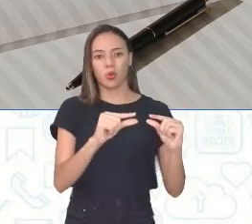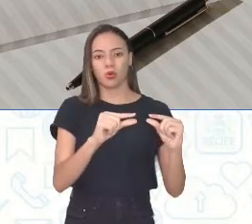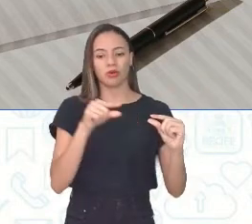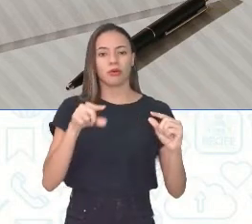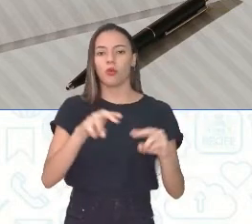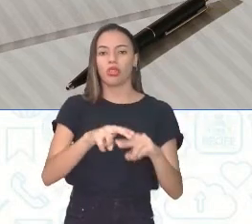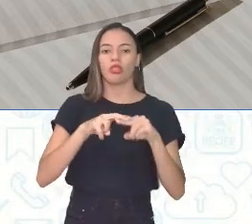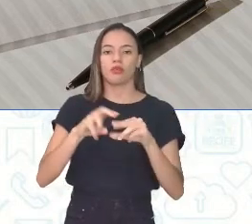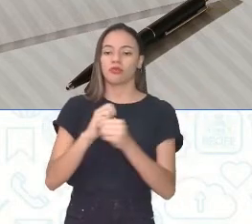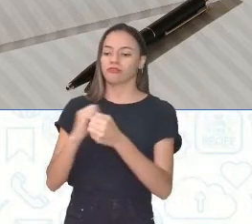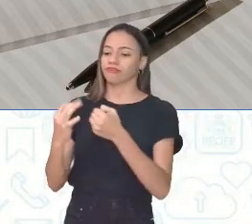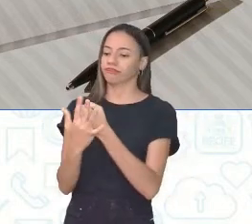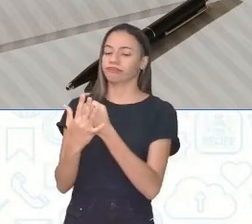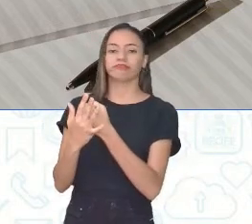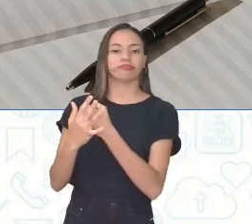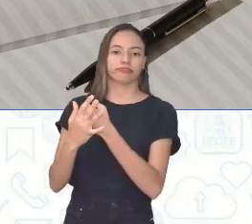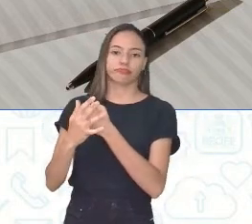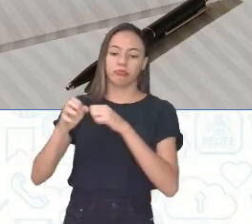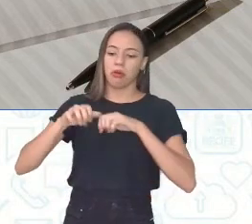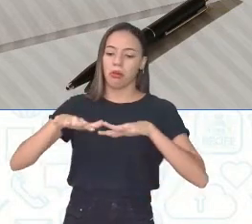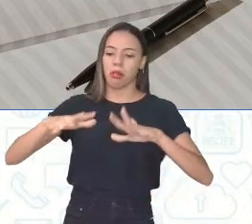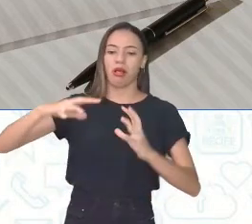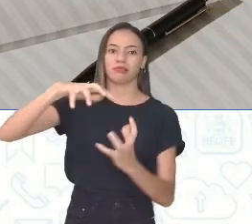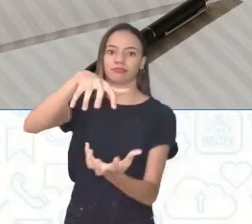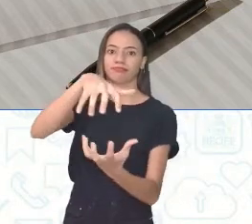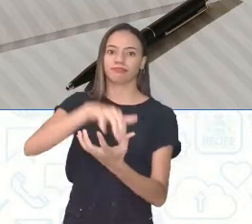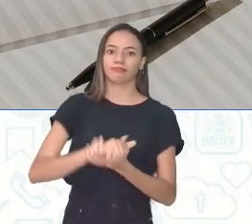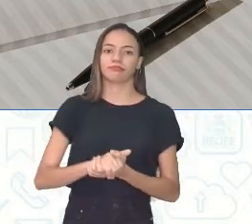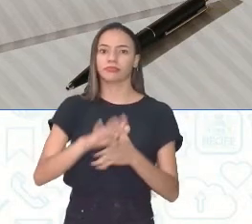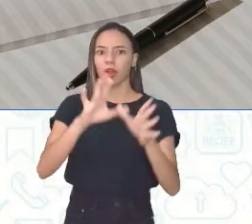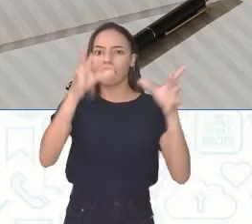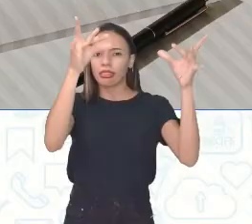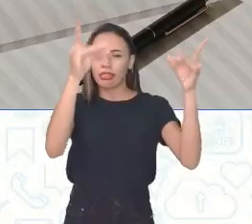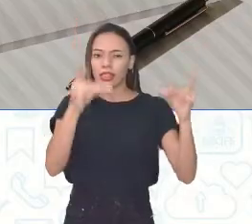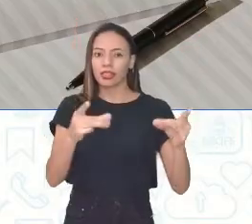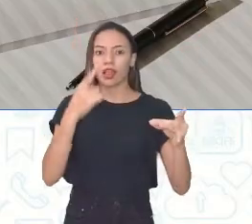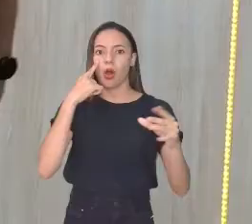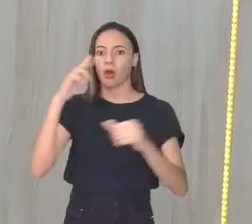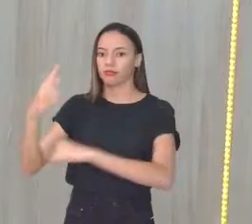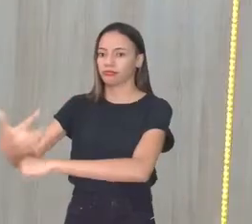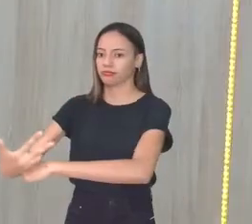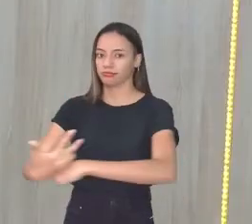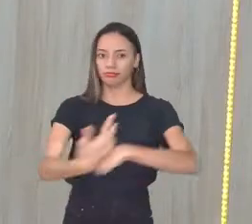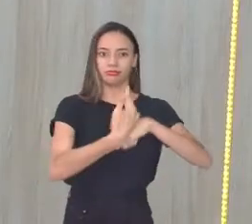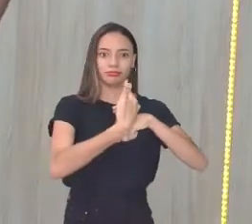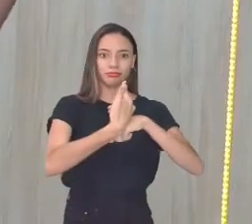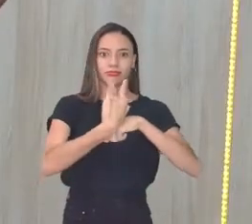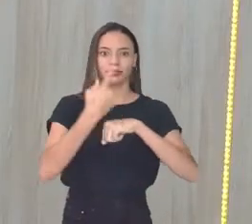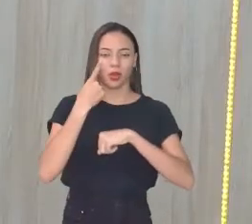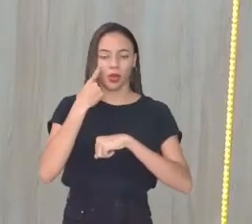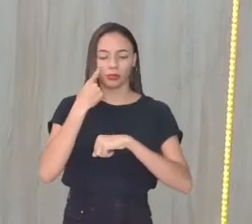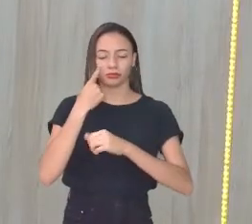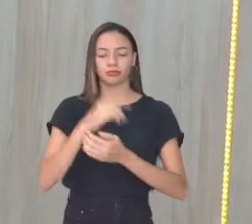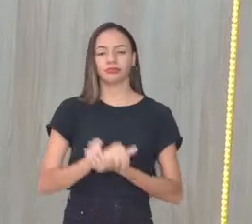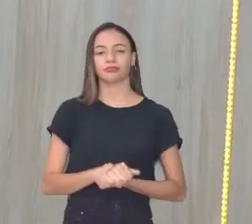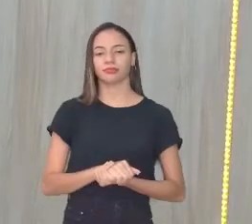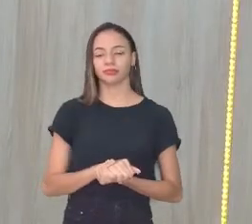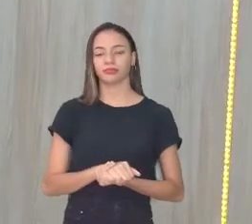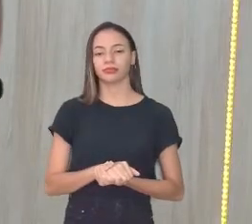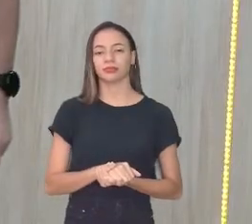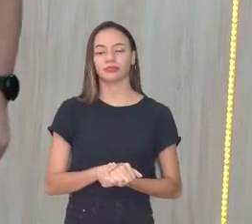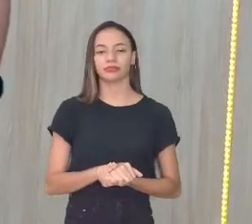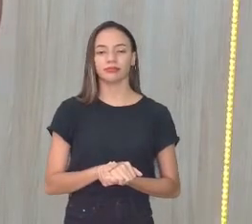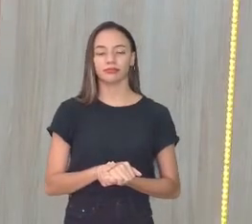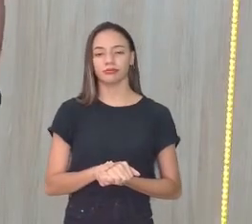global. Vamos traduzir isso em miúdos. Corta para mim. Olha só. Ó, gente, vê bem.